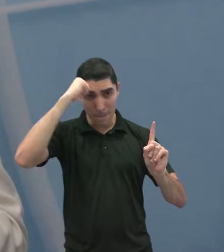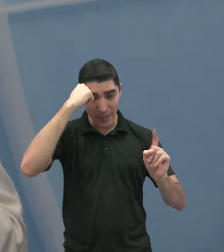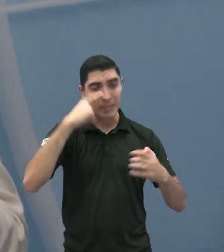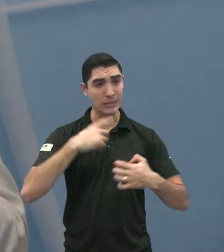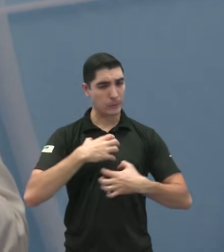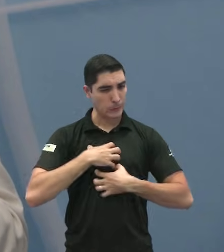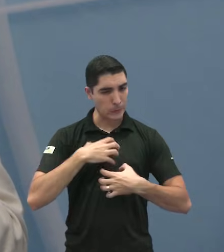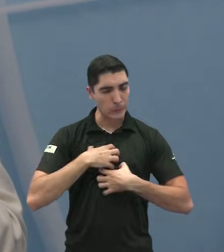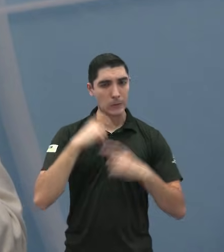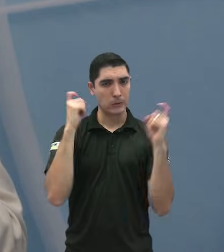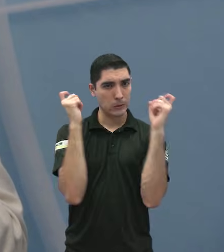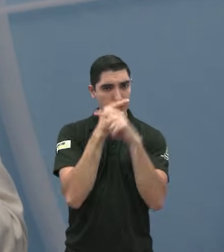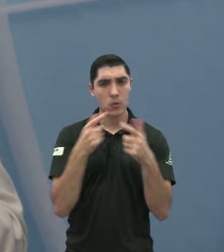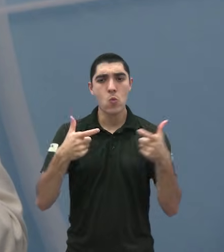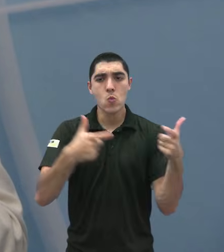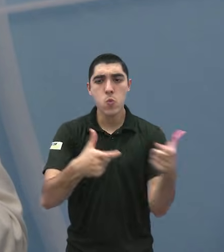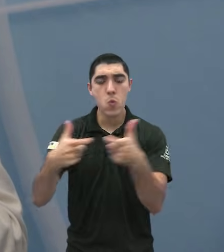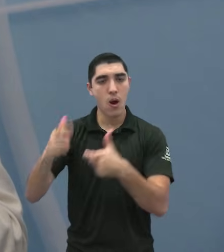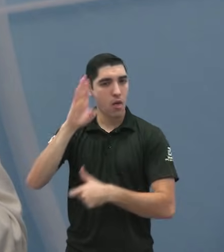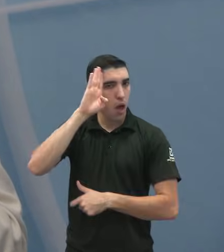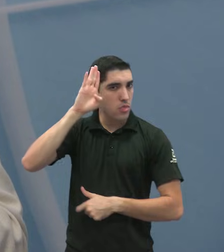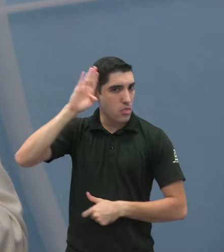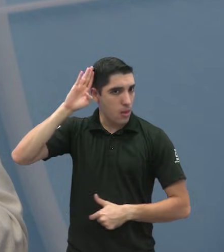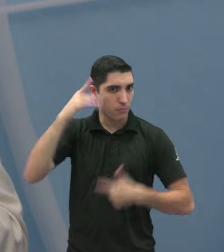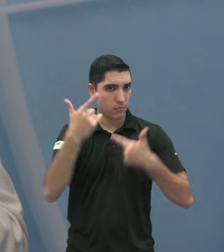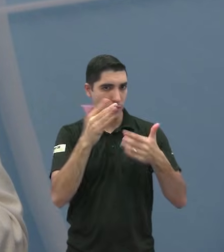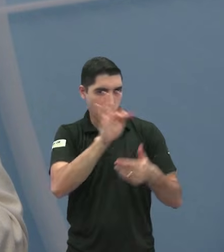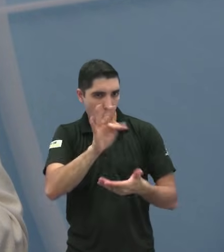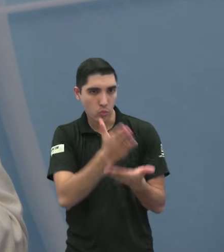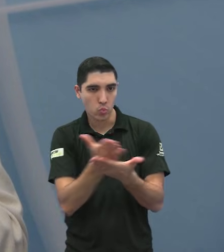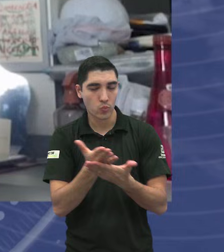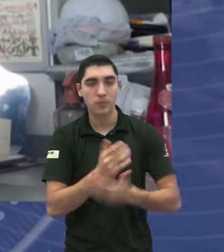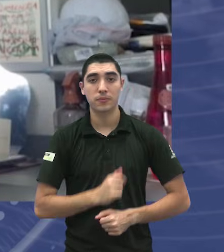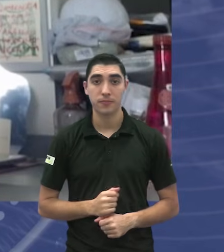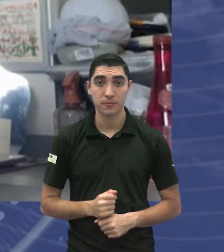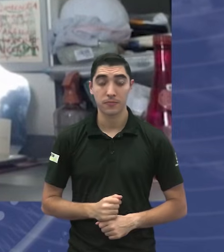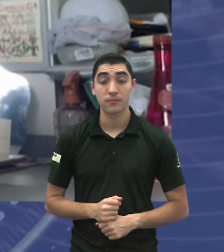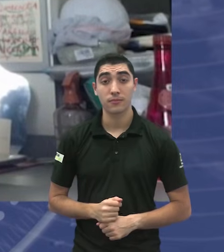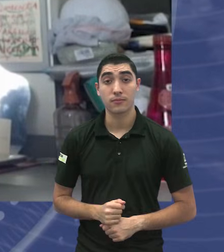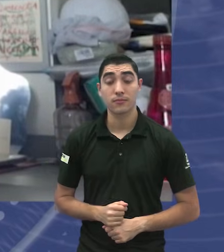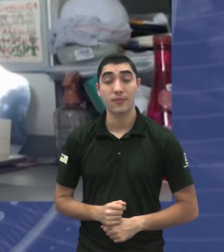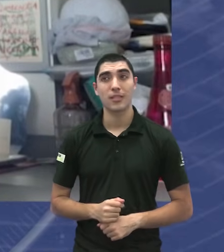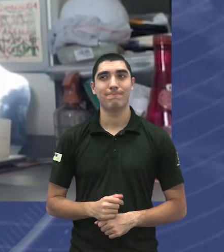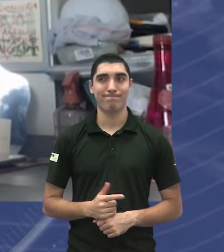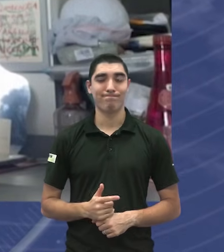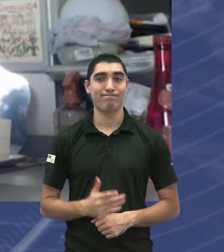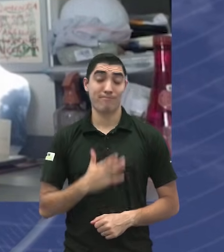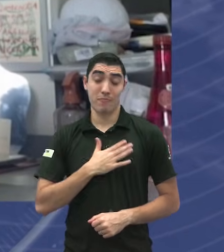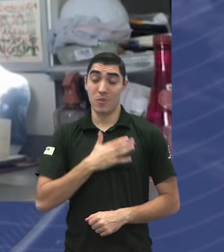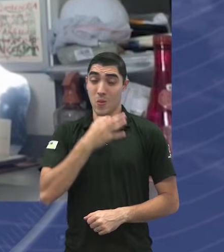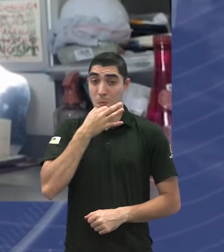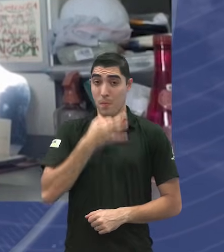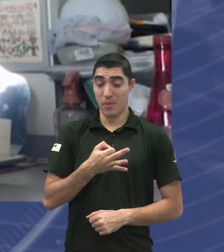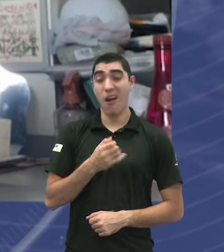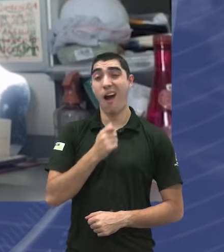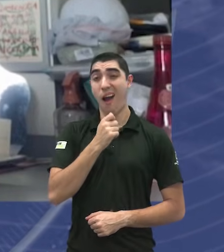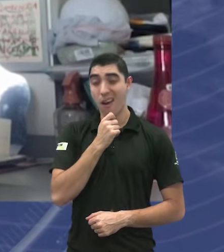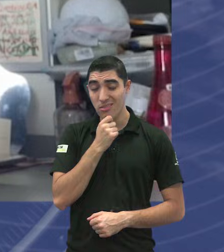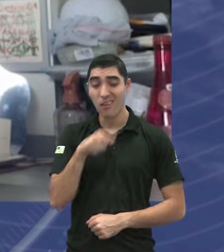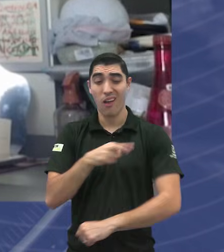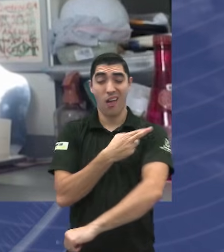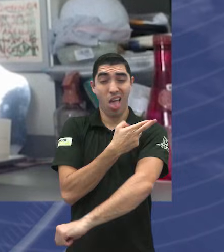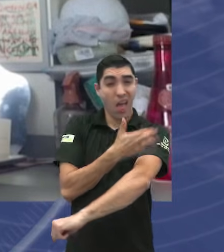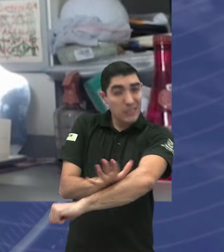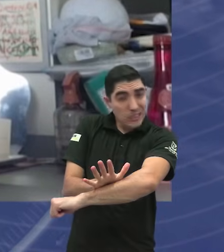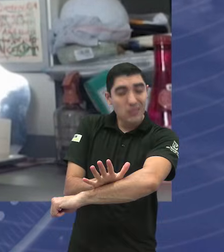se reconhecer nos espaços acadêmicos. Acho que é um racismo que vem